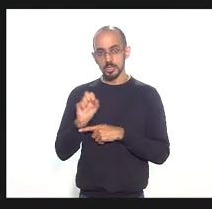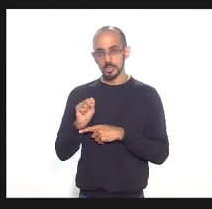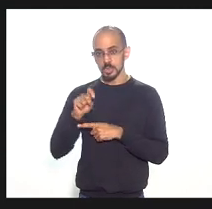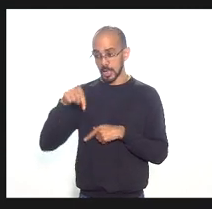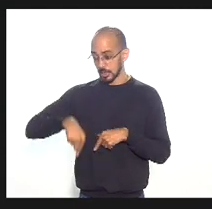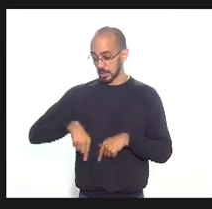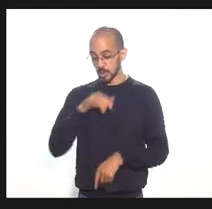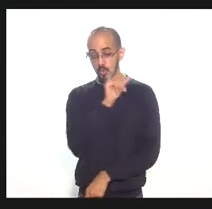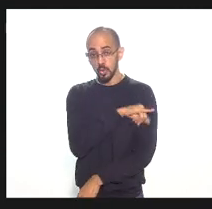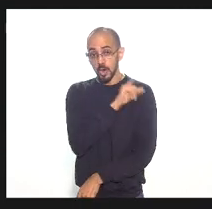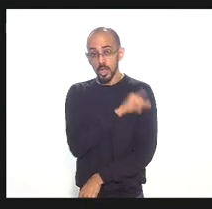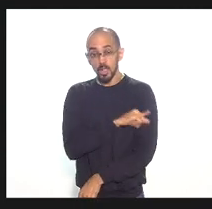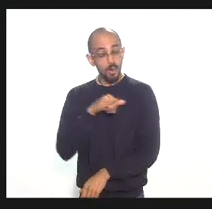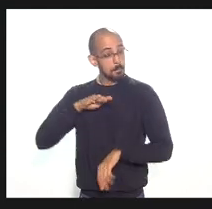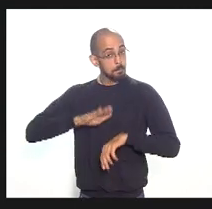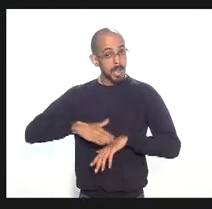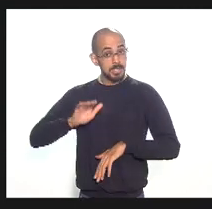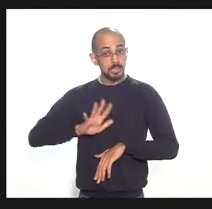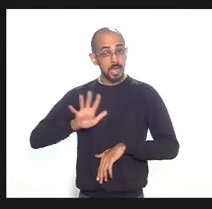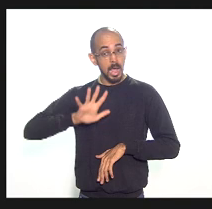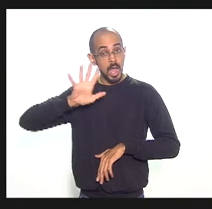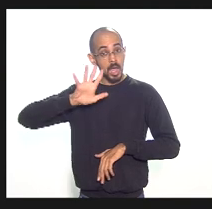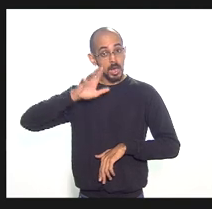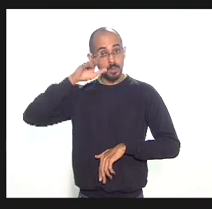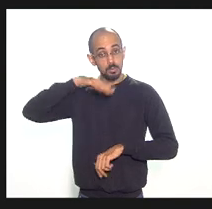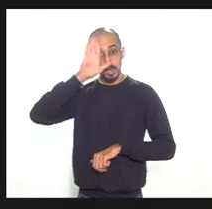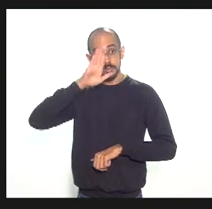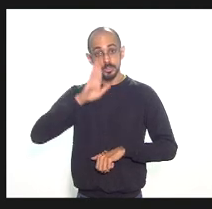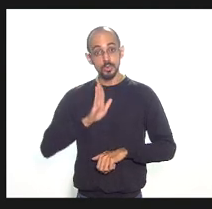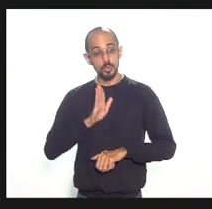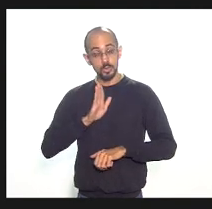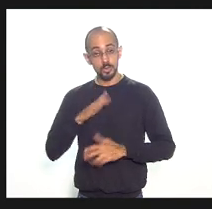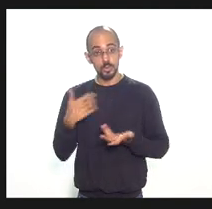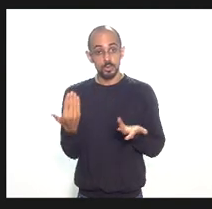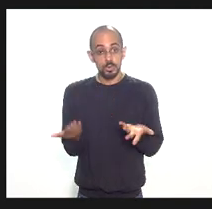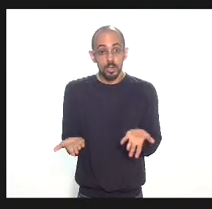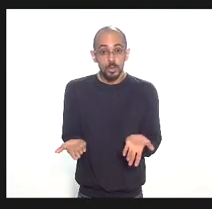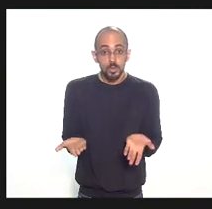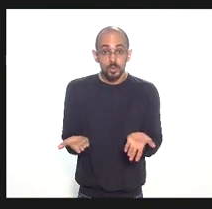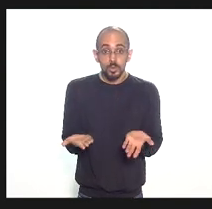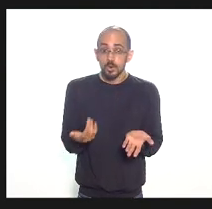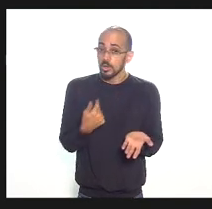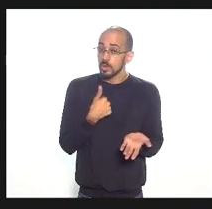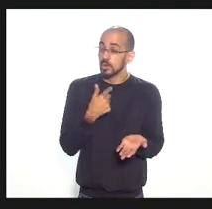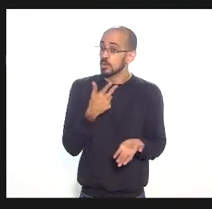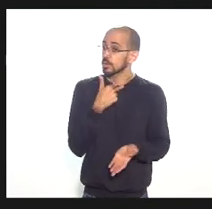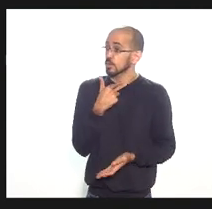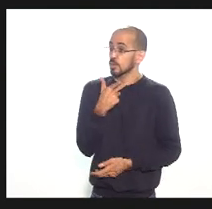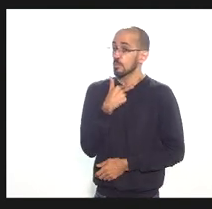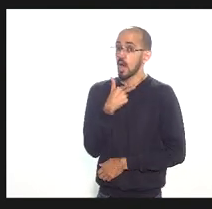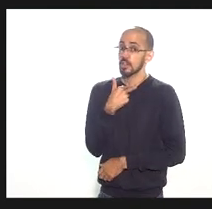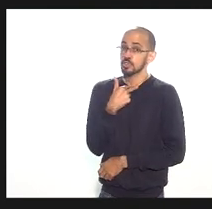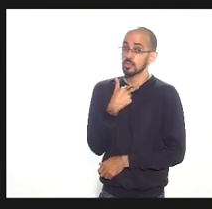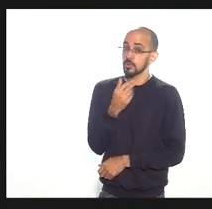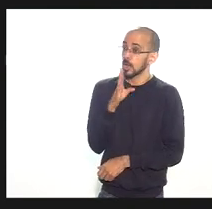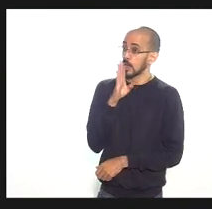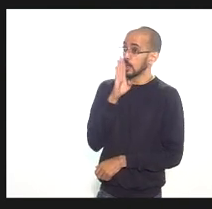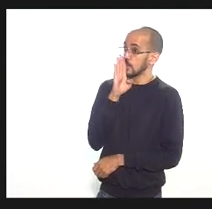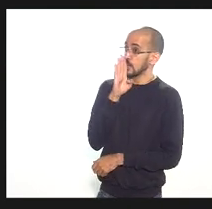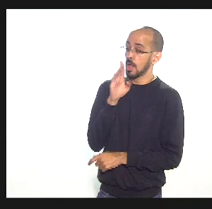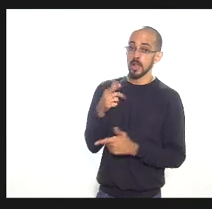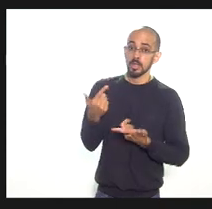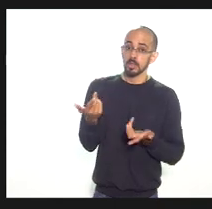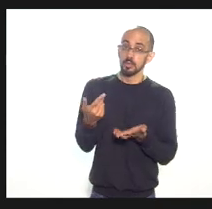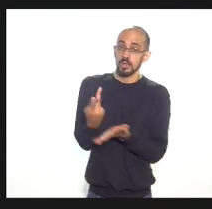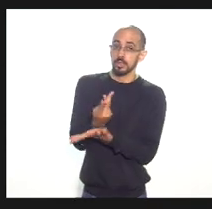caras do país. Então, eu não posso deixar de me manifestar com relação